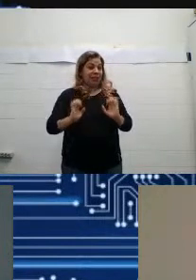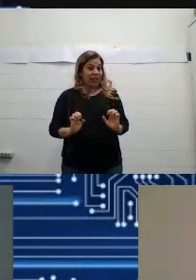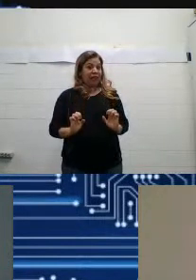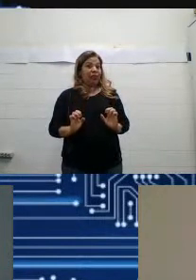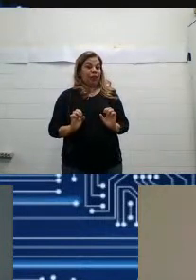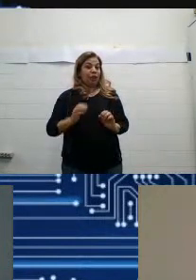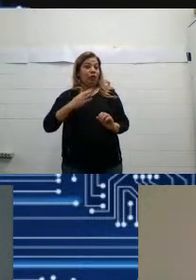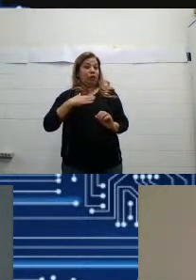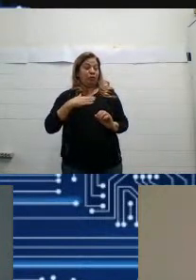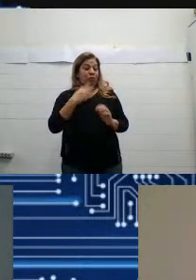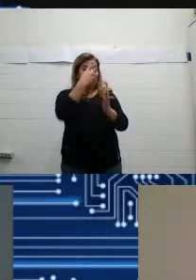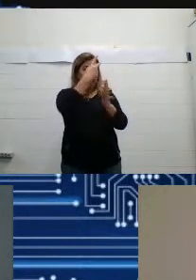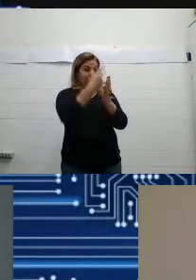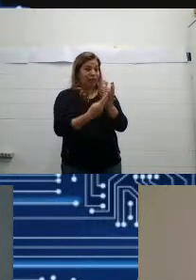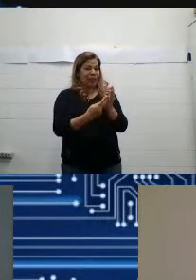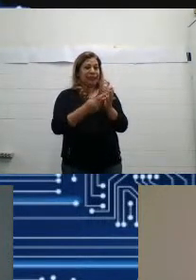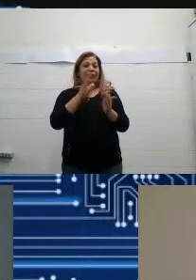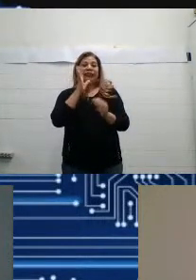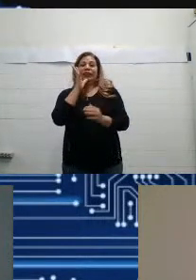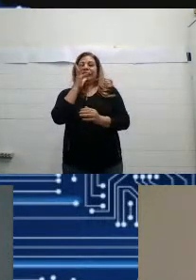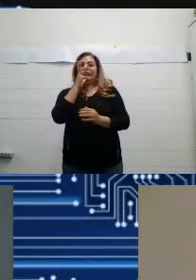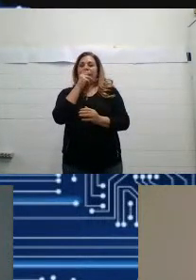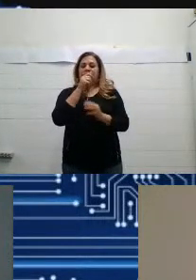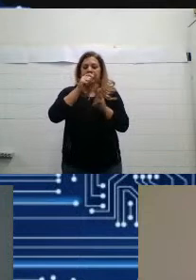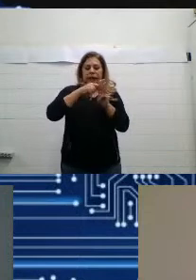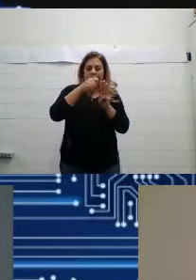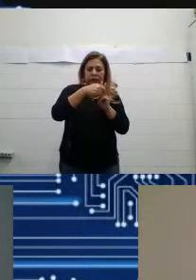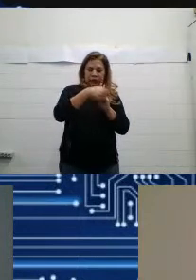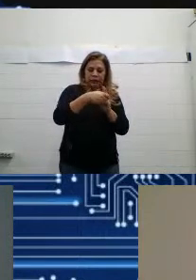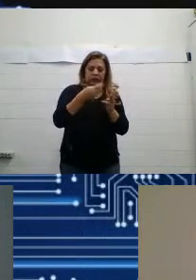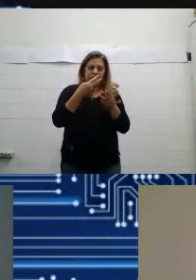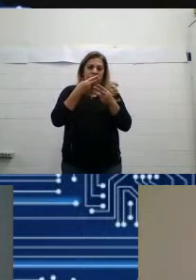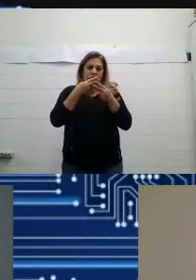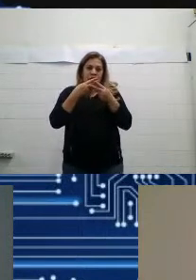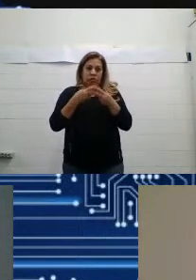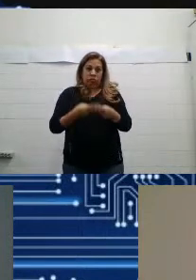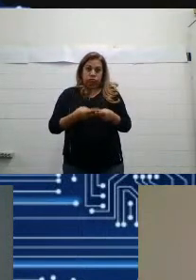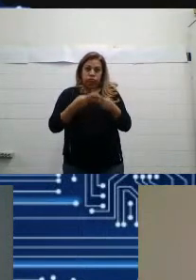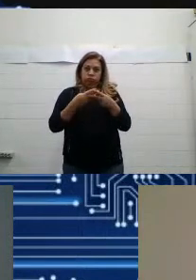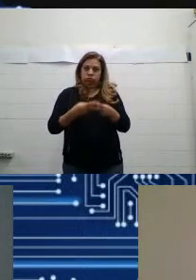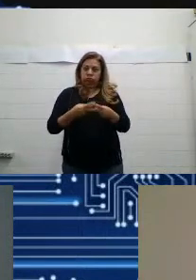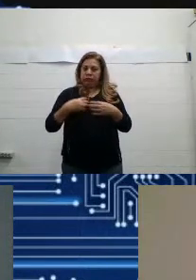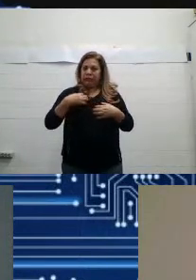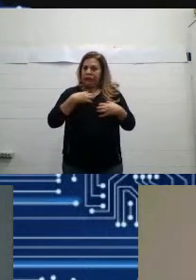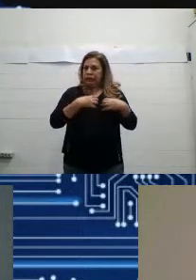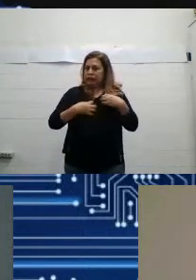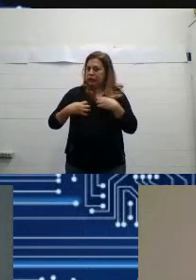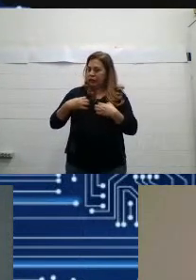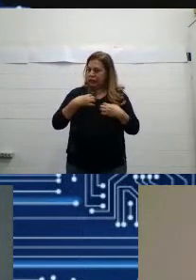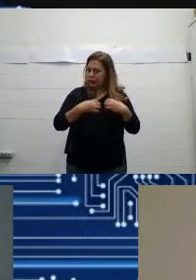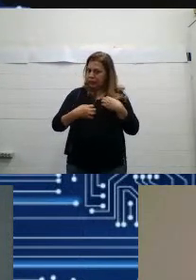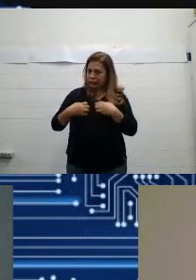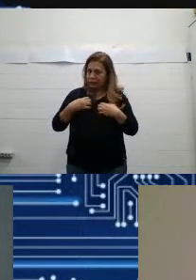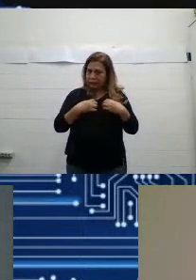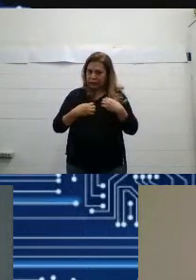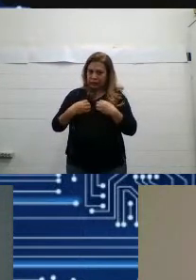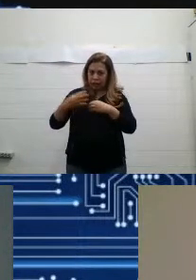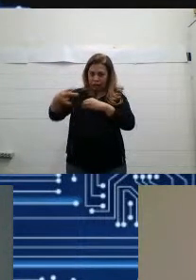demorou cerca de 3 meses. Então, essa espera foi um pouco angustiante, embora eu tivesse fazendo a coleta de dados